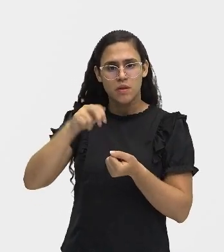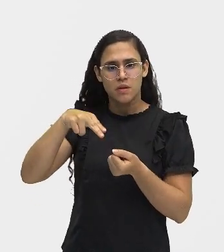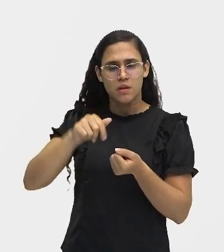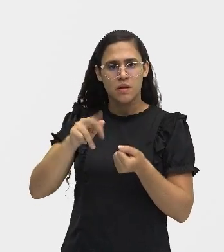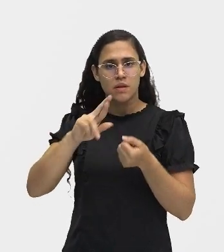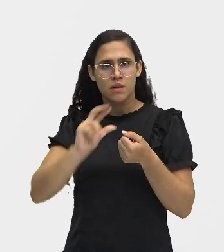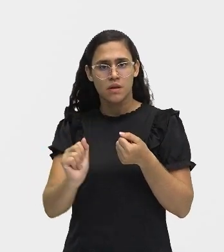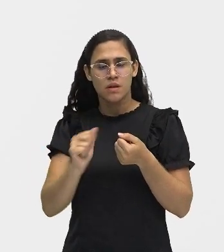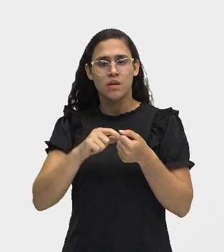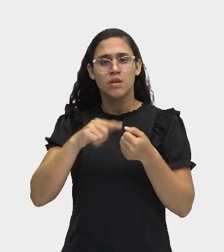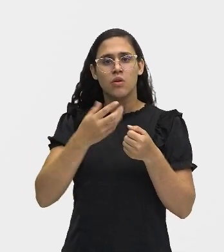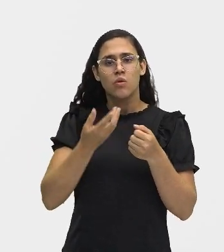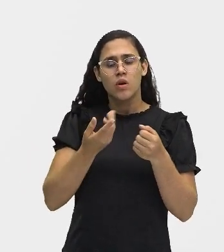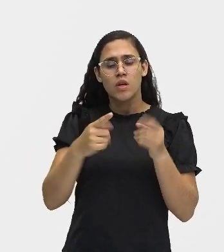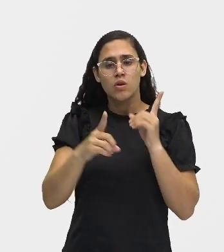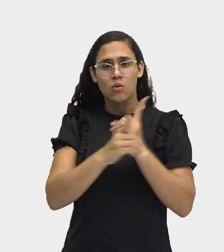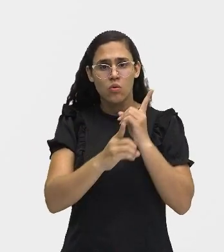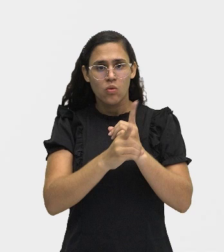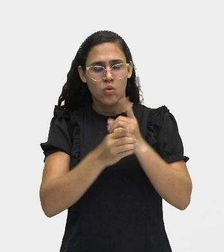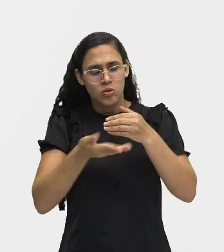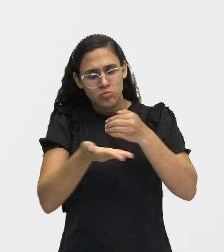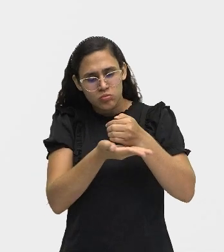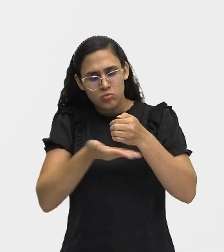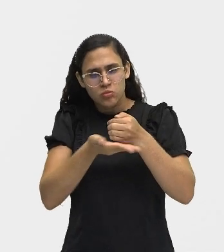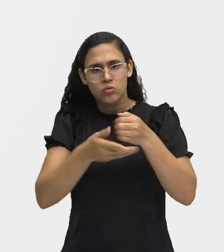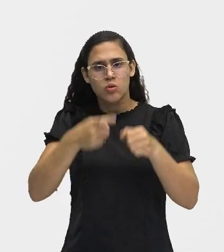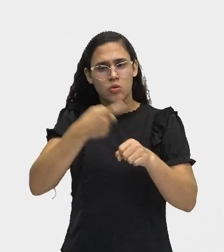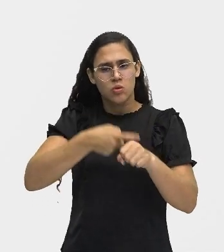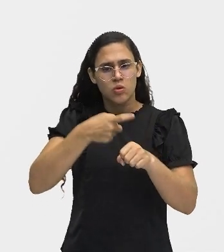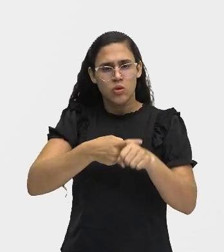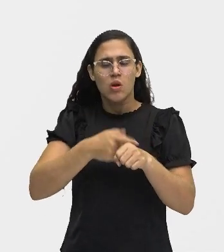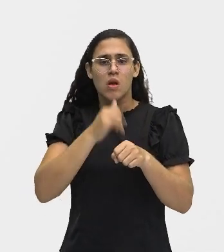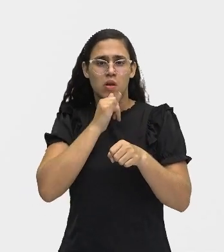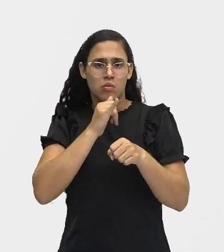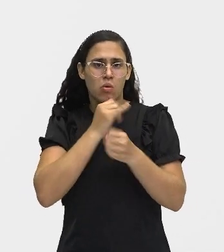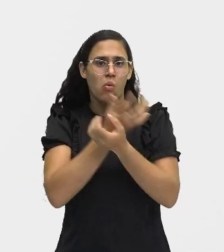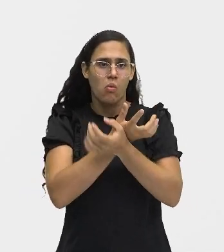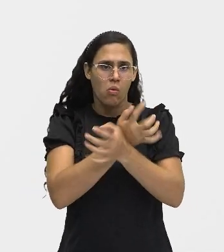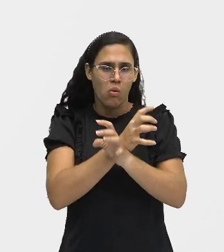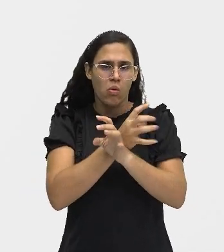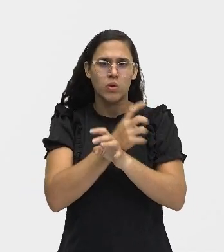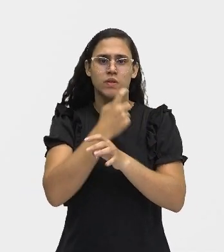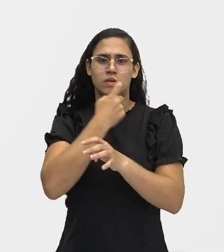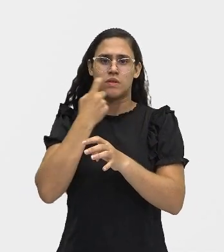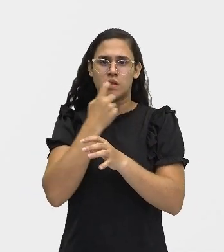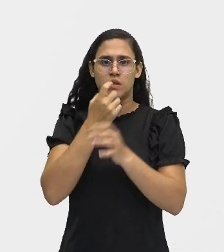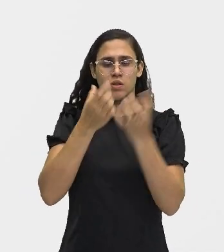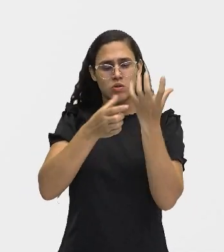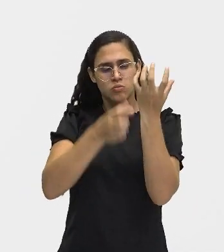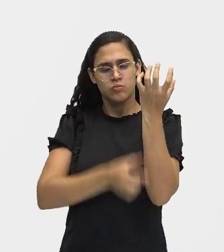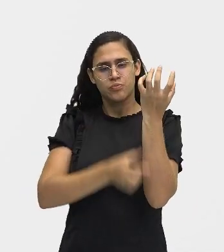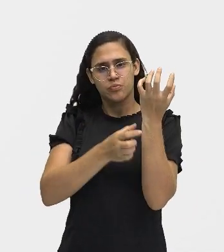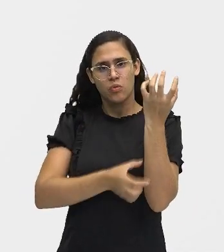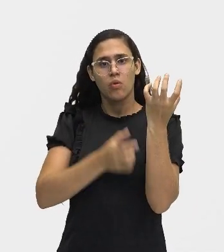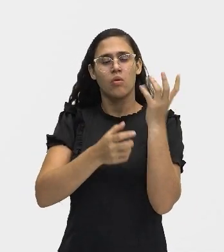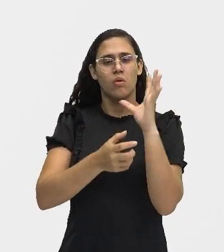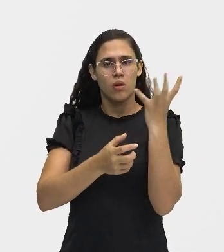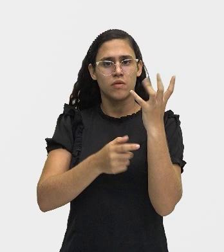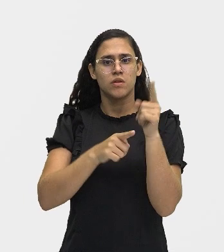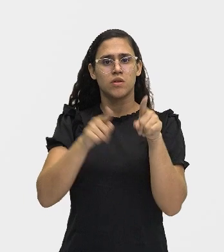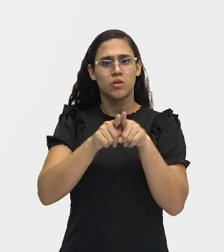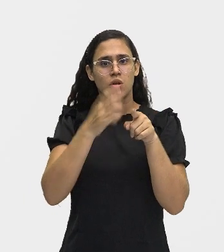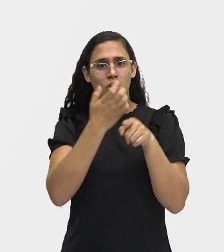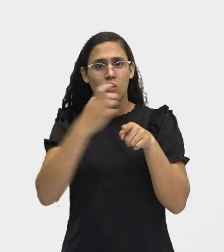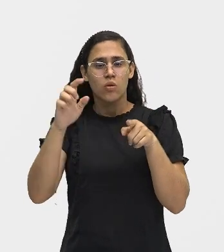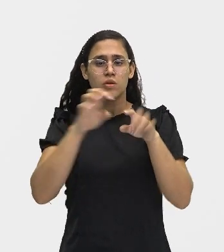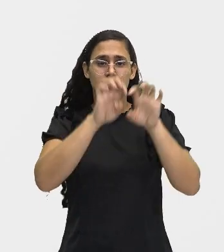circulam nas rochas, né? Então, isso também vai acontecer ali com os ossos, dentes, troncos de árvores, entre outras estruturas